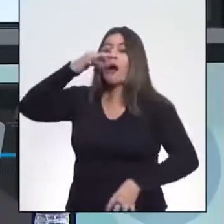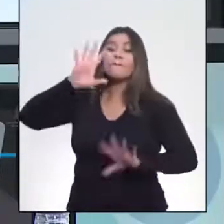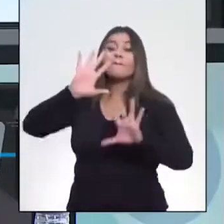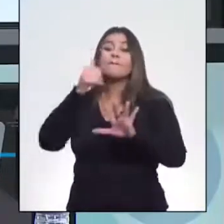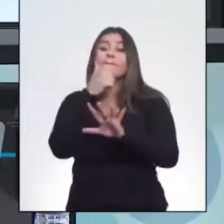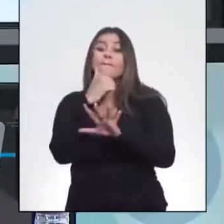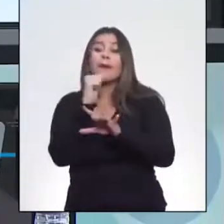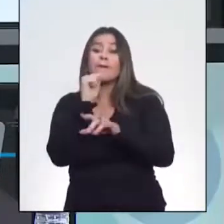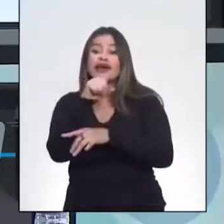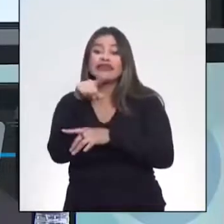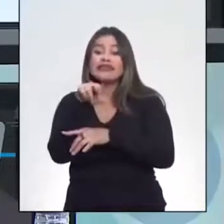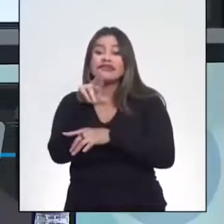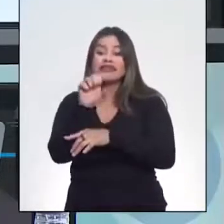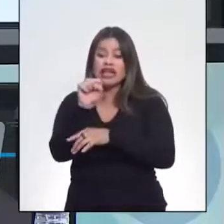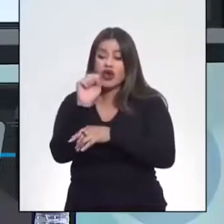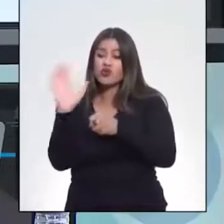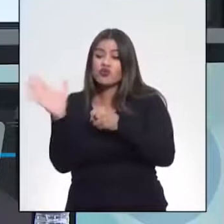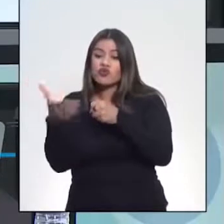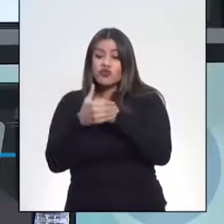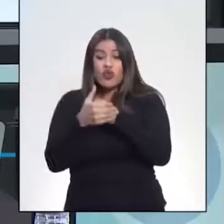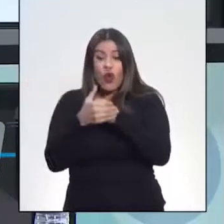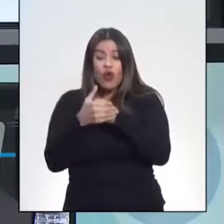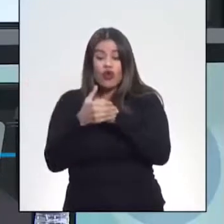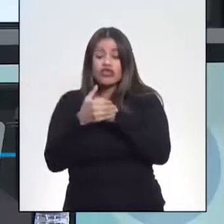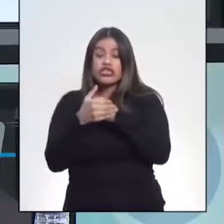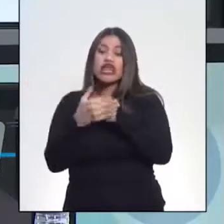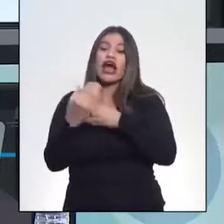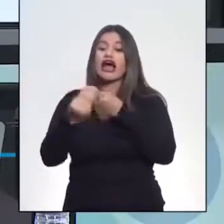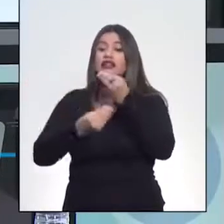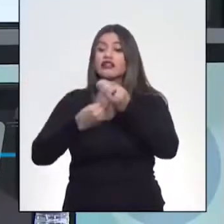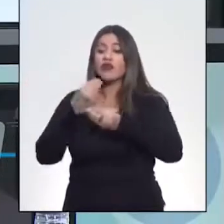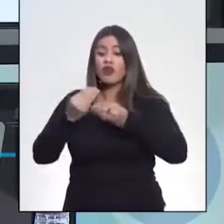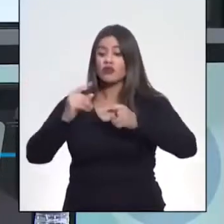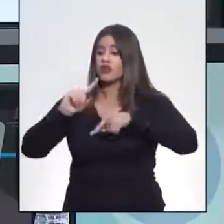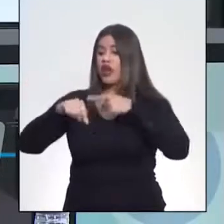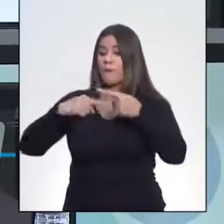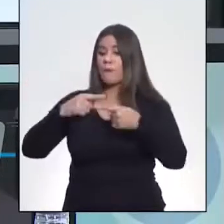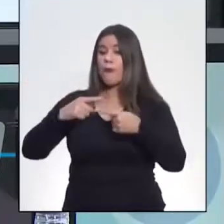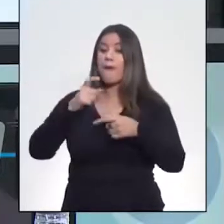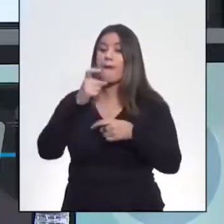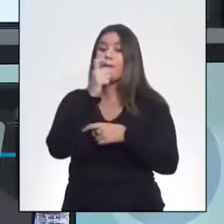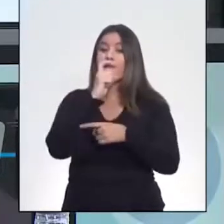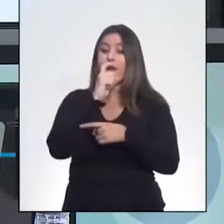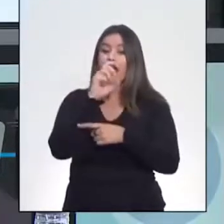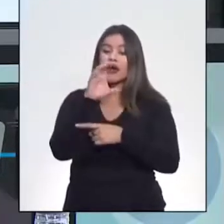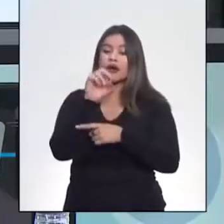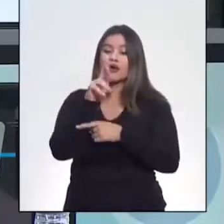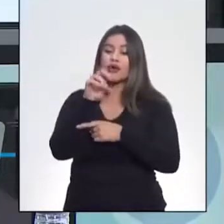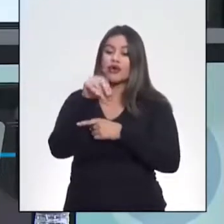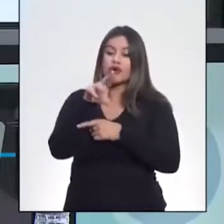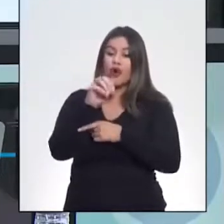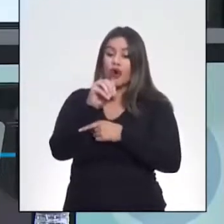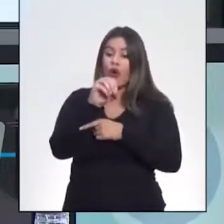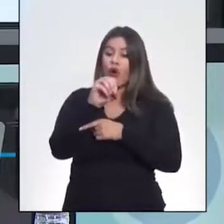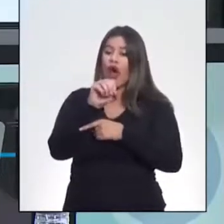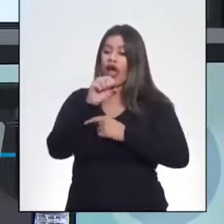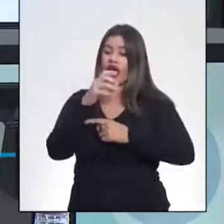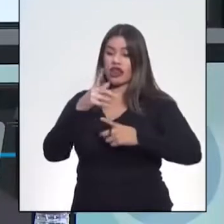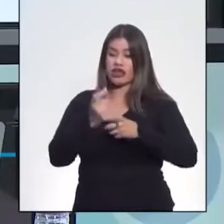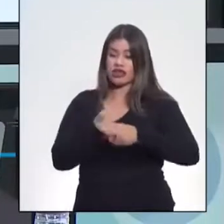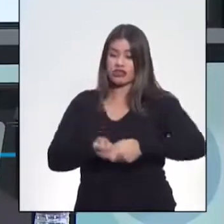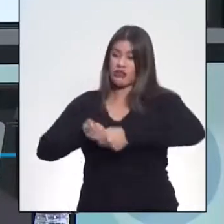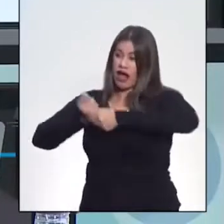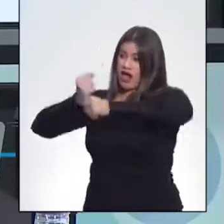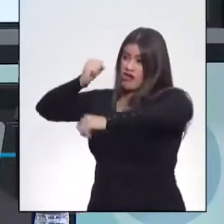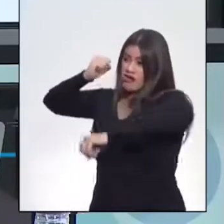então nós sempre falamos muito dos Deus que é o do céu né da é o mais poderoso que tem o raio falamos